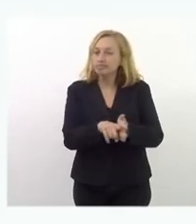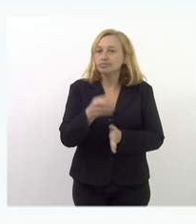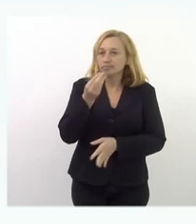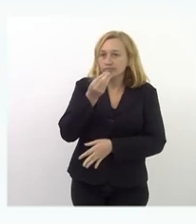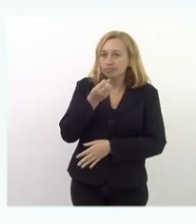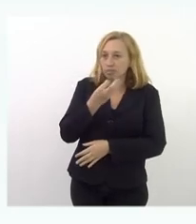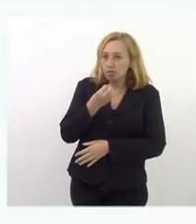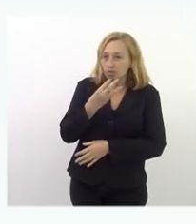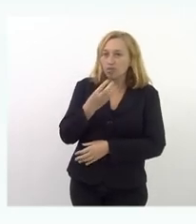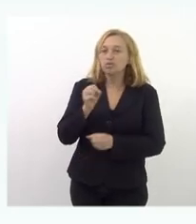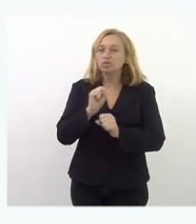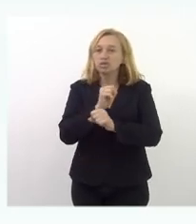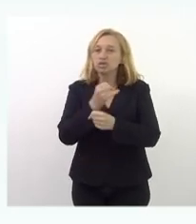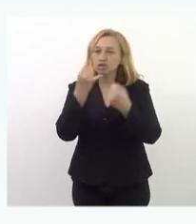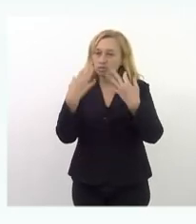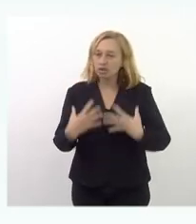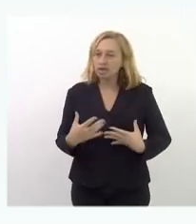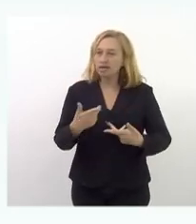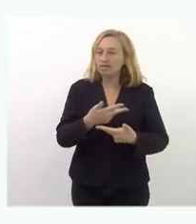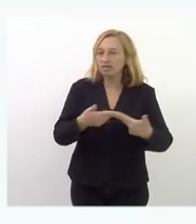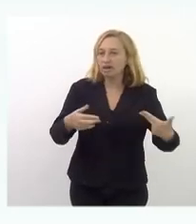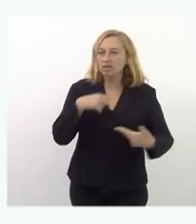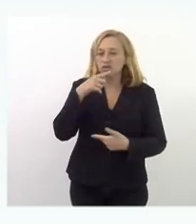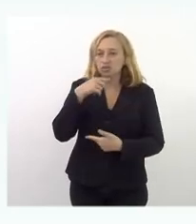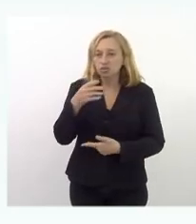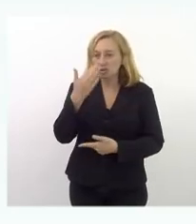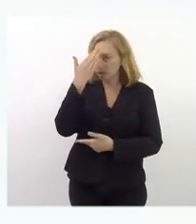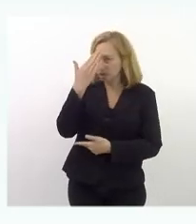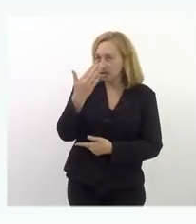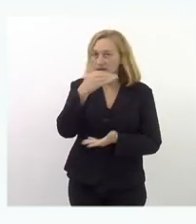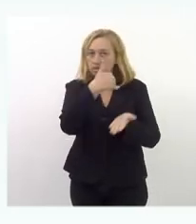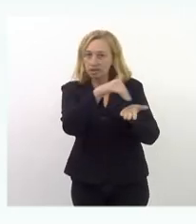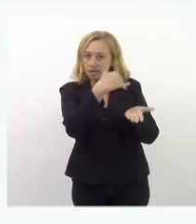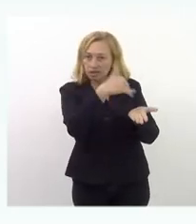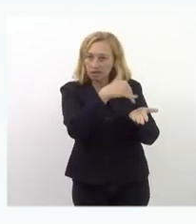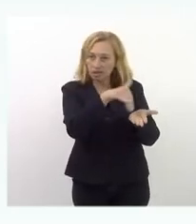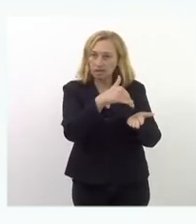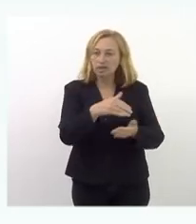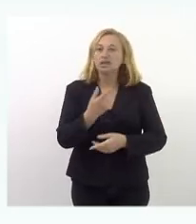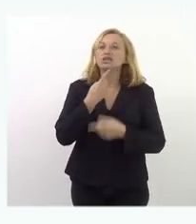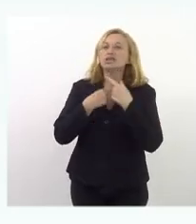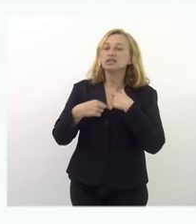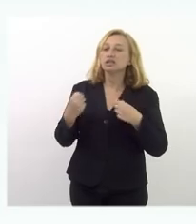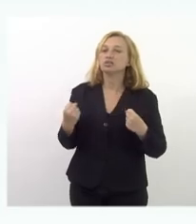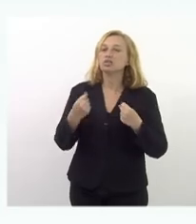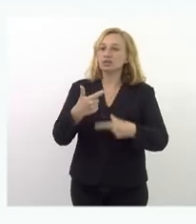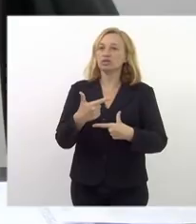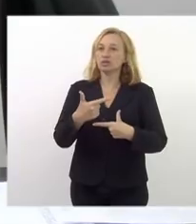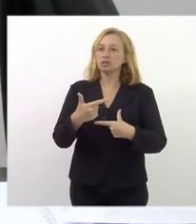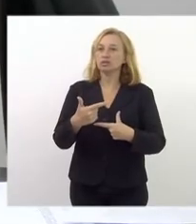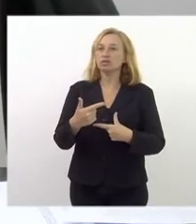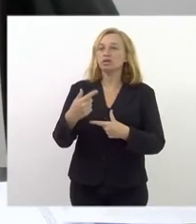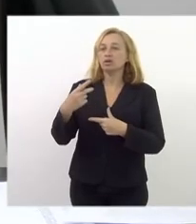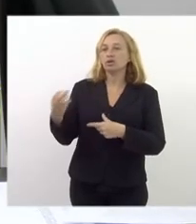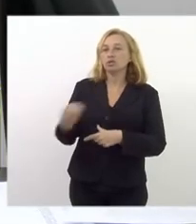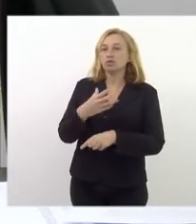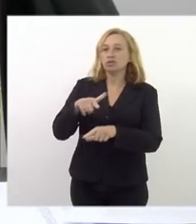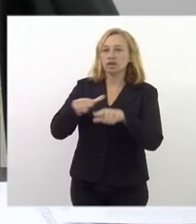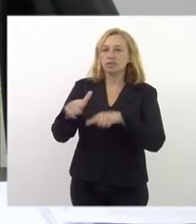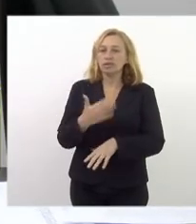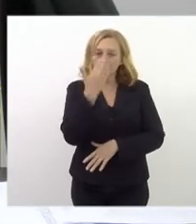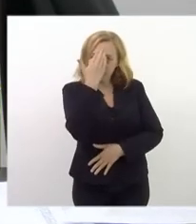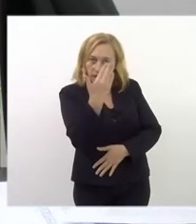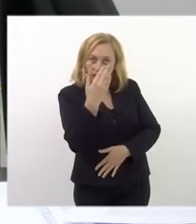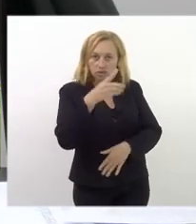para esclarecer vários pontos e eu agradeço aí ao secretário e desejo boa sorte na nova função. Obrigado, doutor